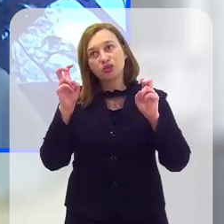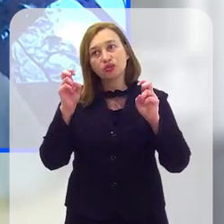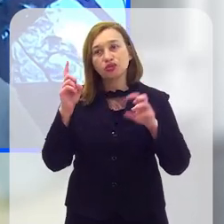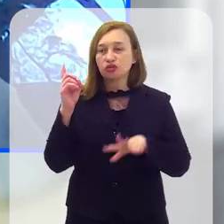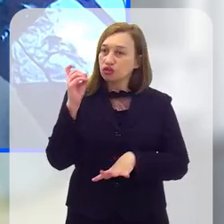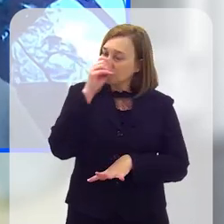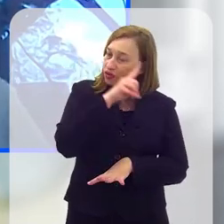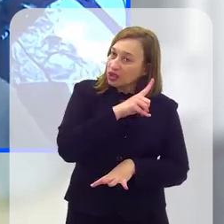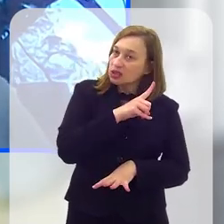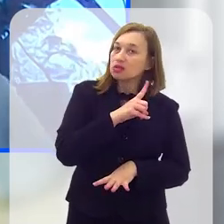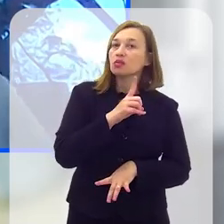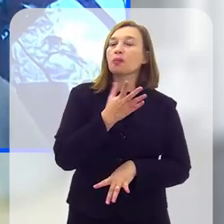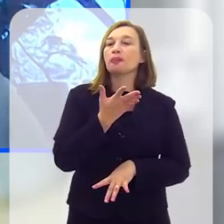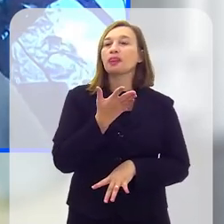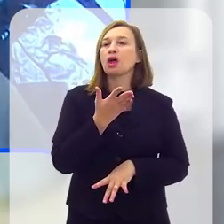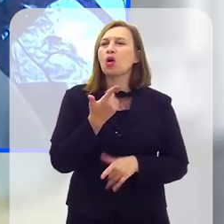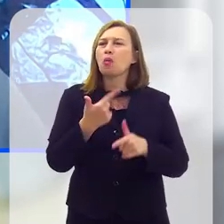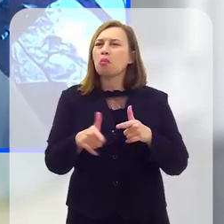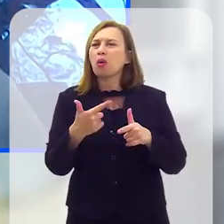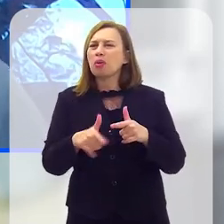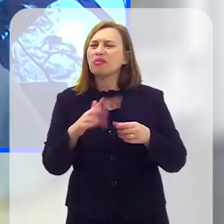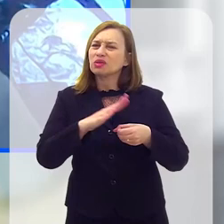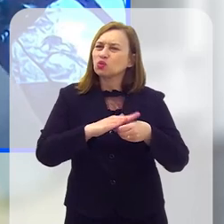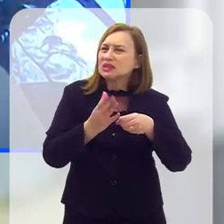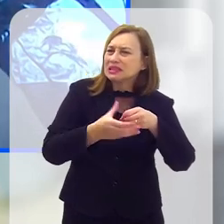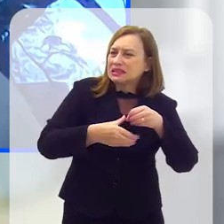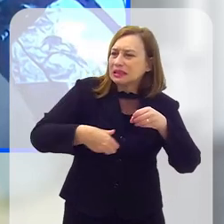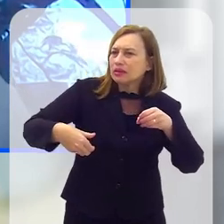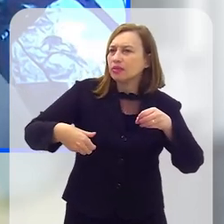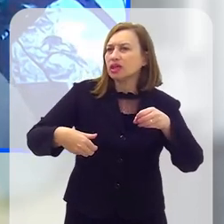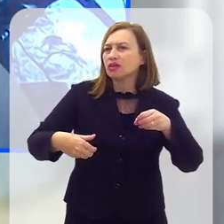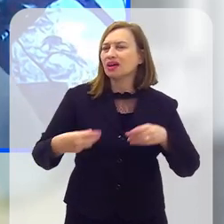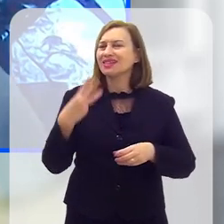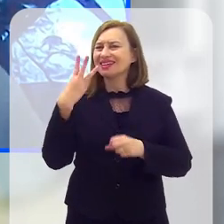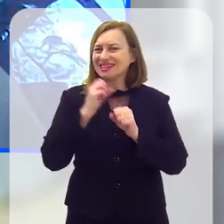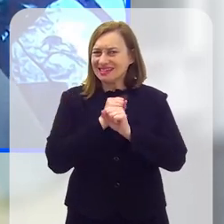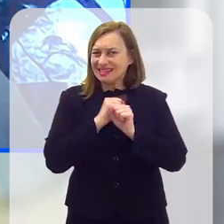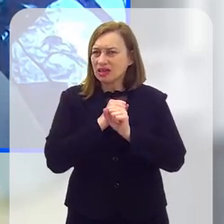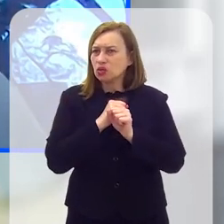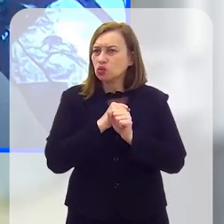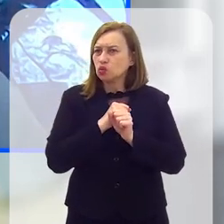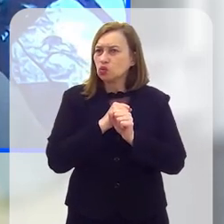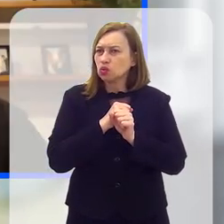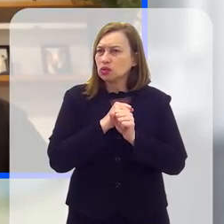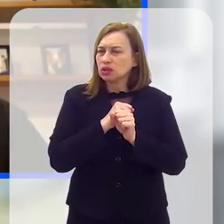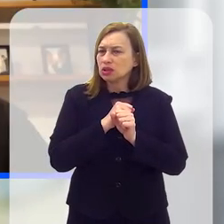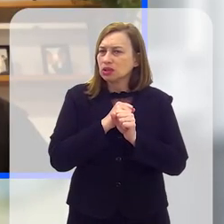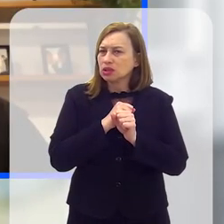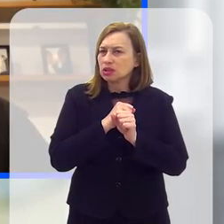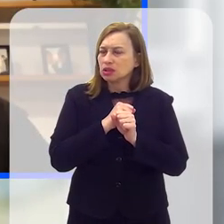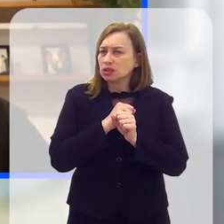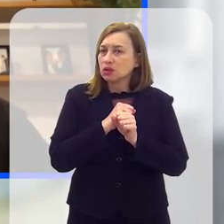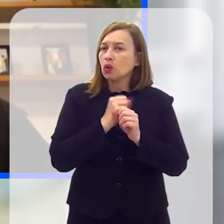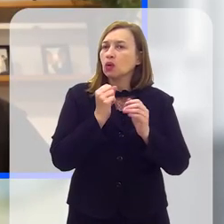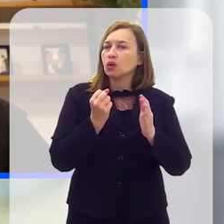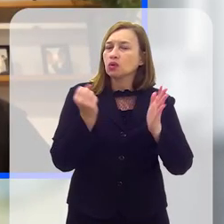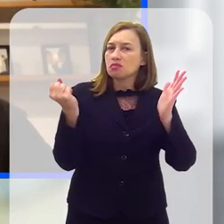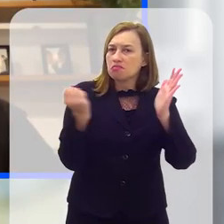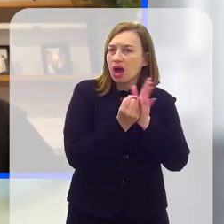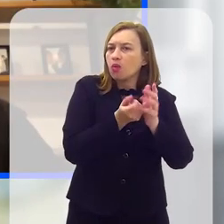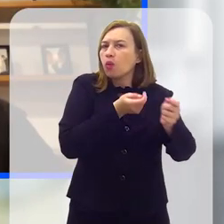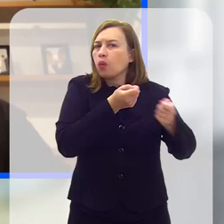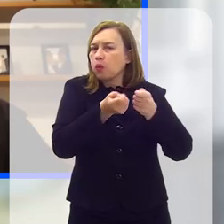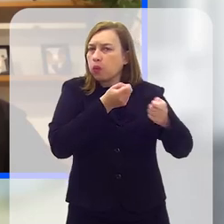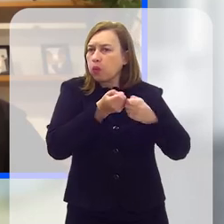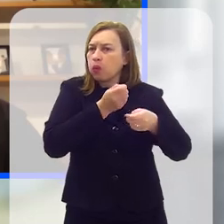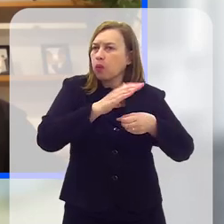complexos e o problema do saneamento básico, apesar de já ter 3 anos de marco